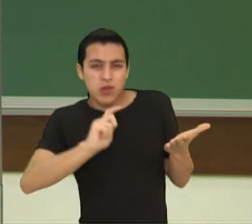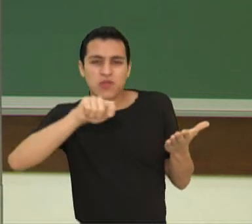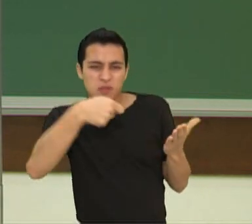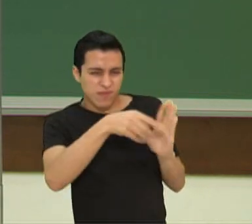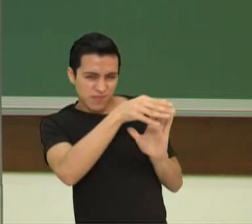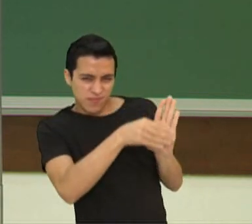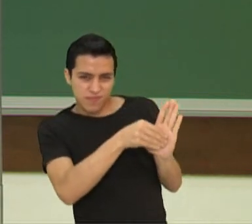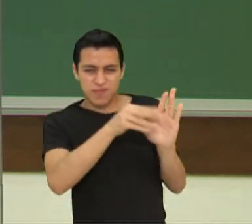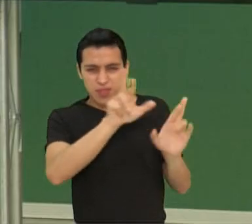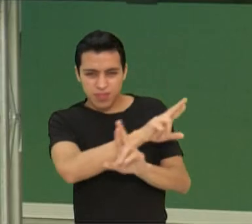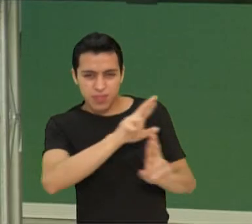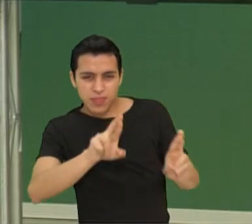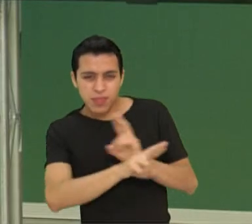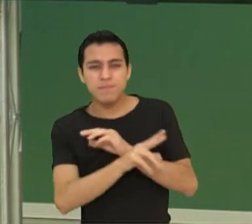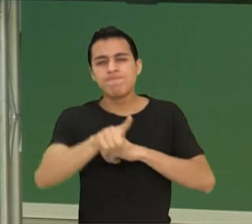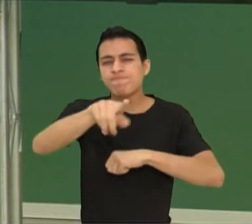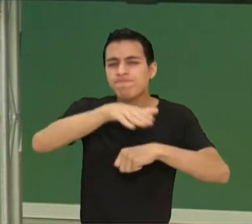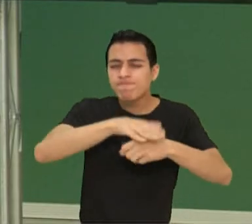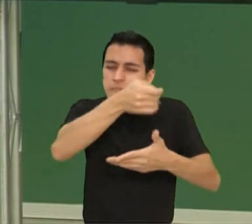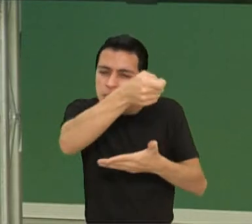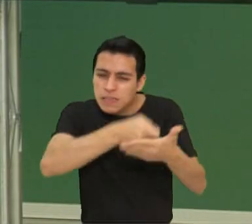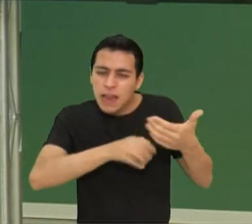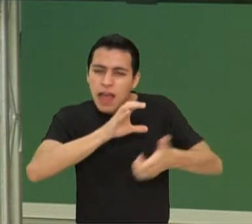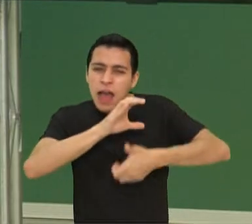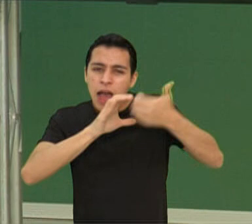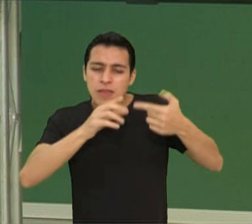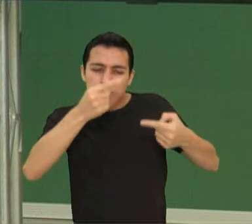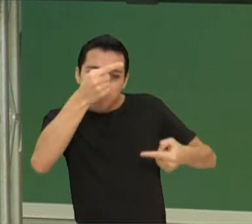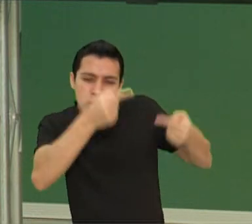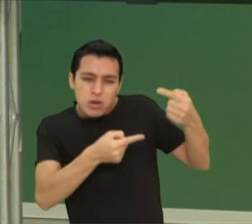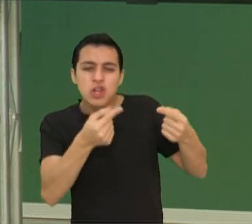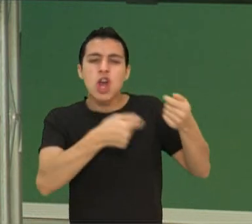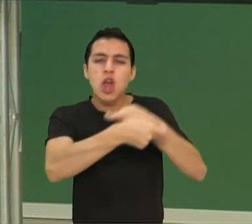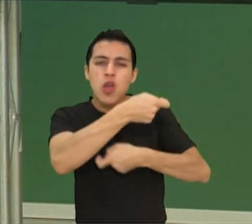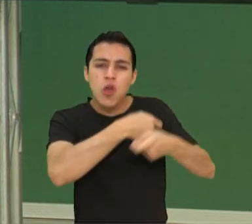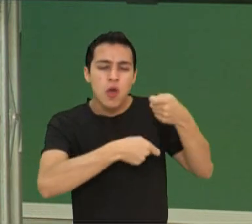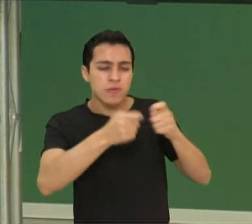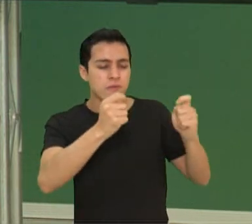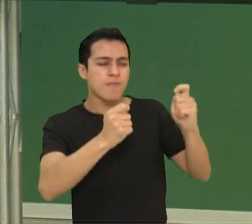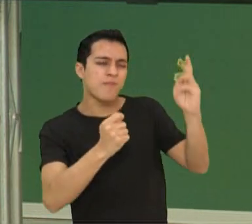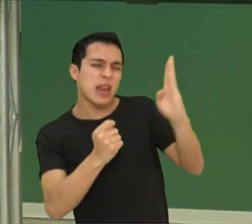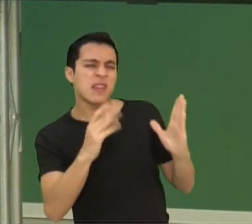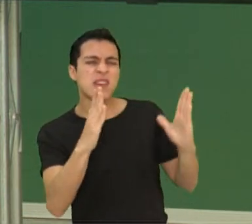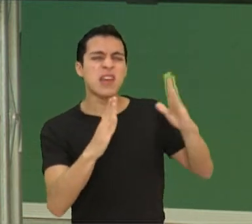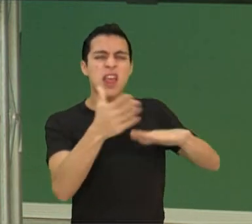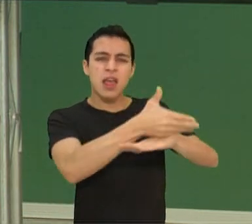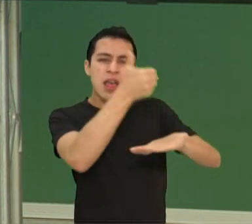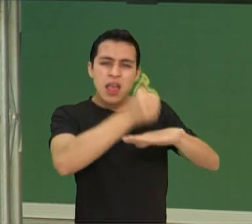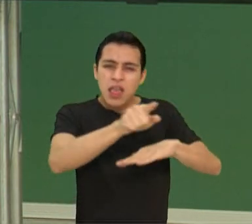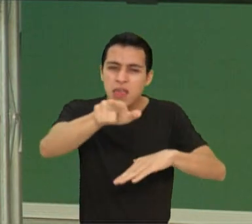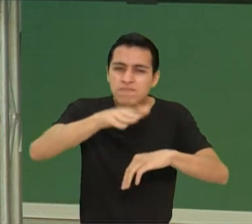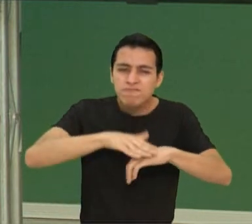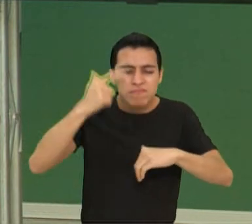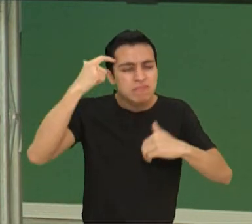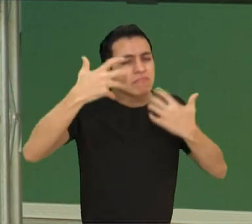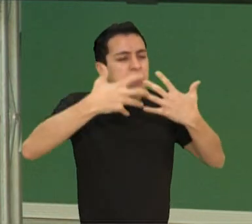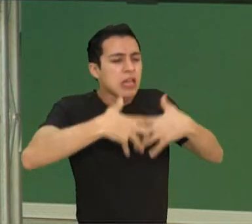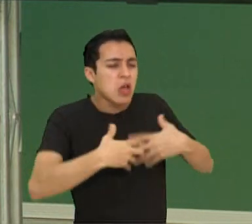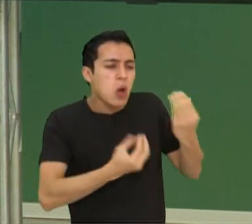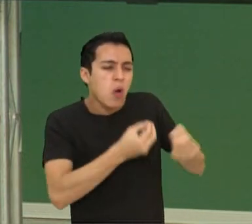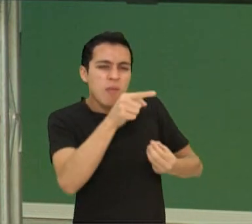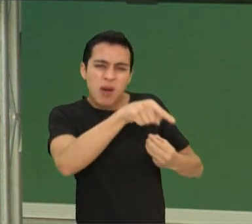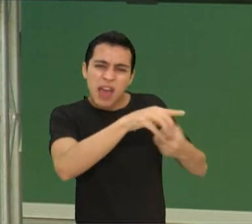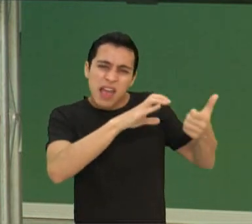isso. Escreva as características políticas e econômicas do Brasil colonial e reflita como elas influenciaram